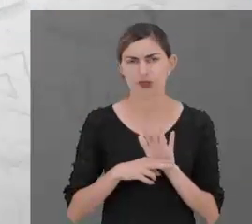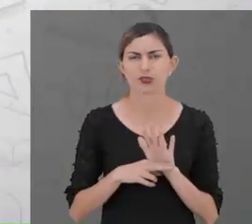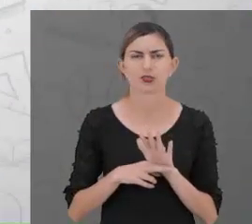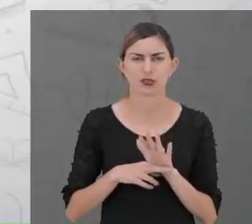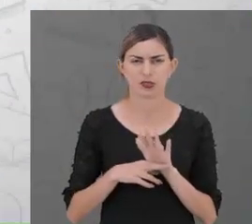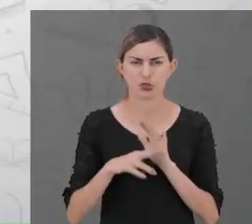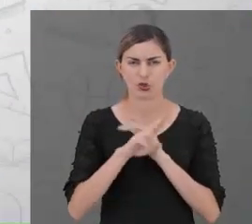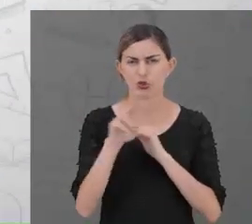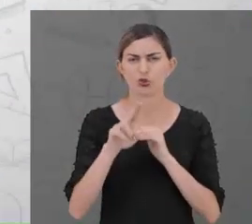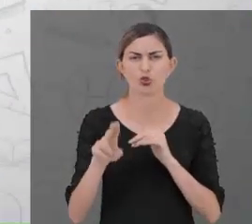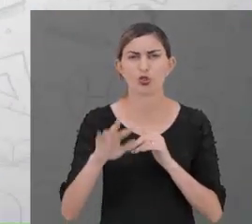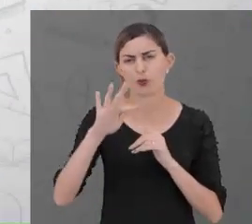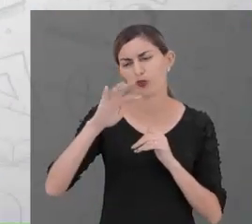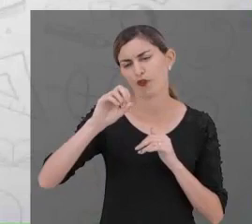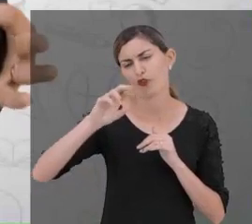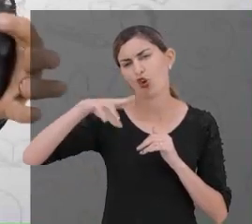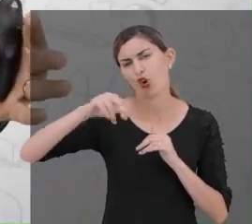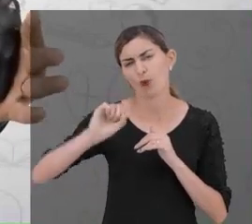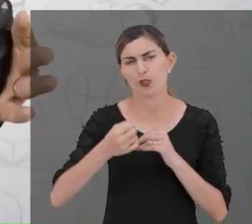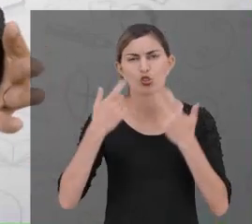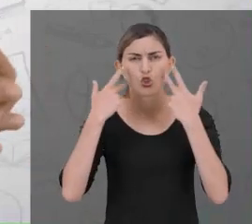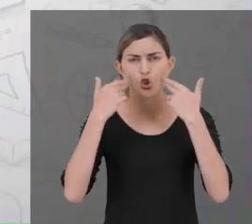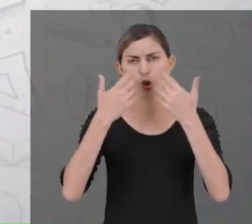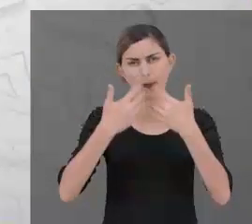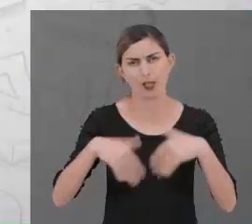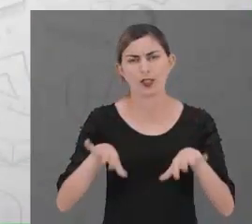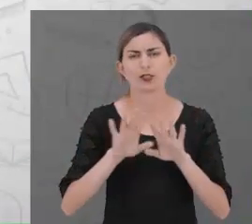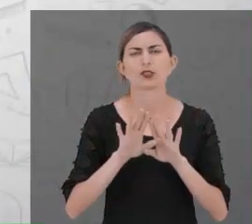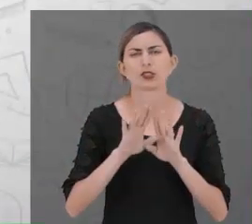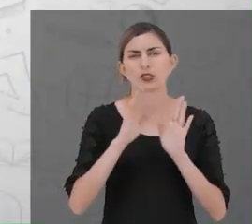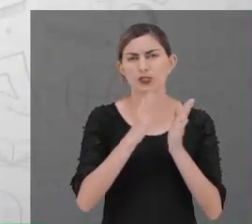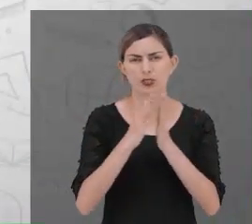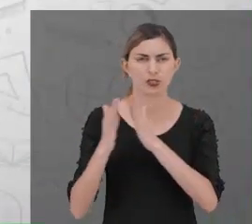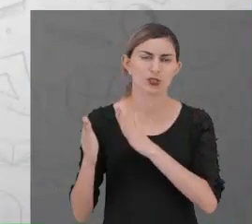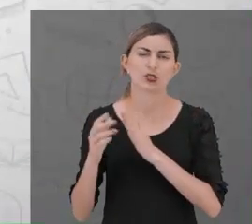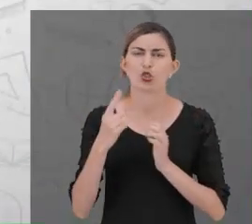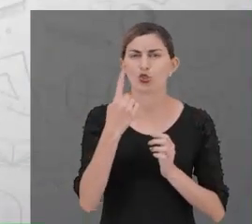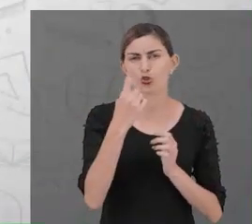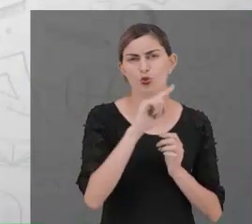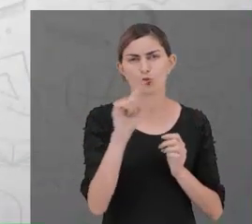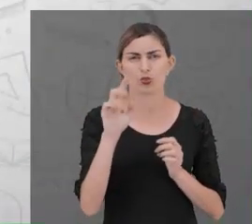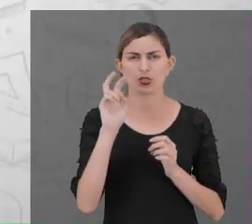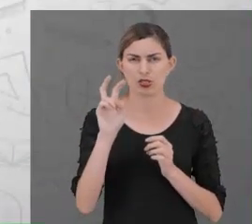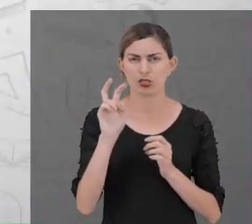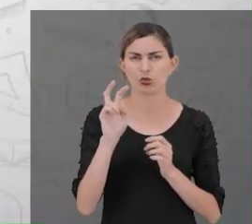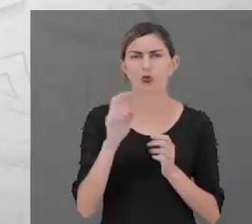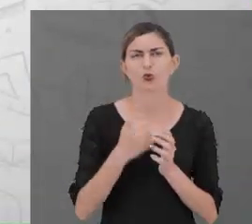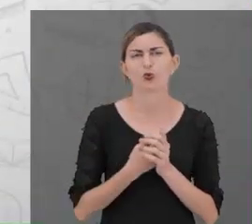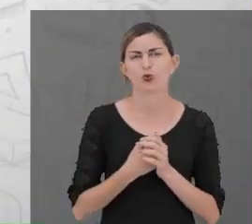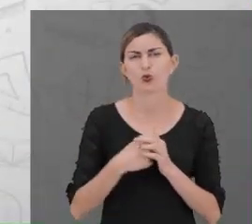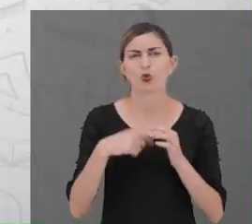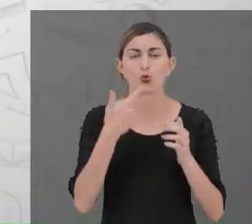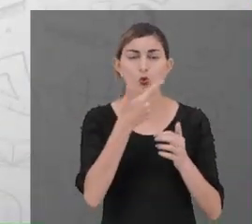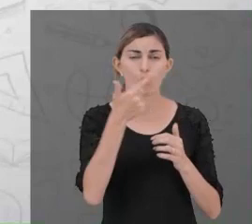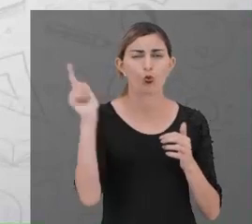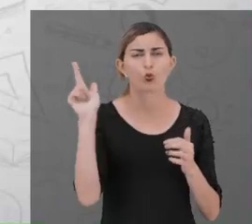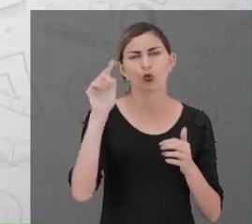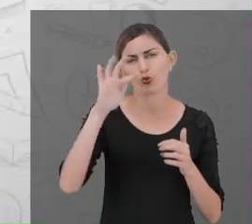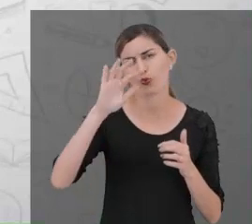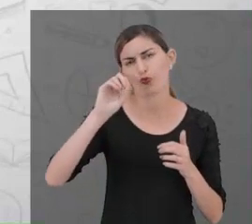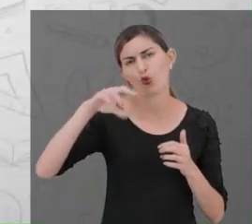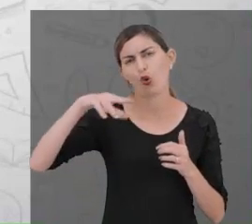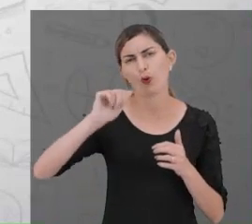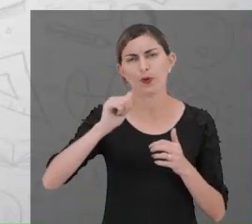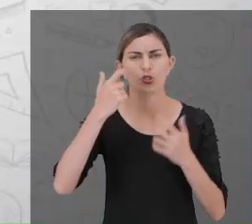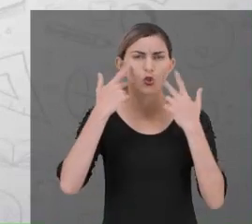regras chamadas de formas normais, que são divididas de 1 a 5 formas normais, e tem